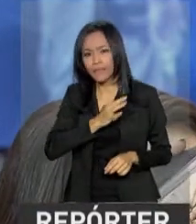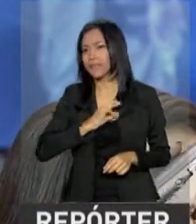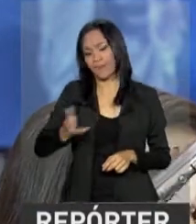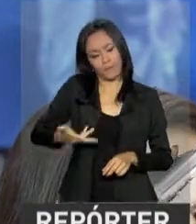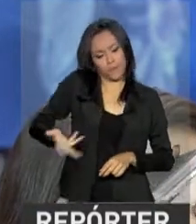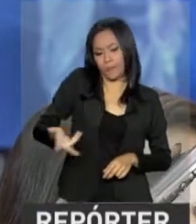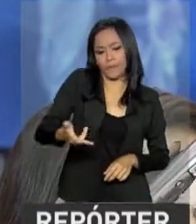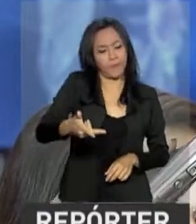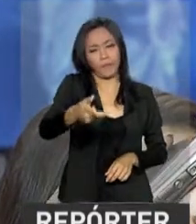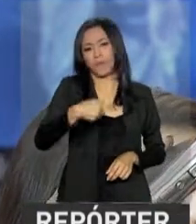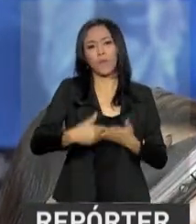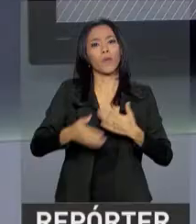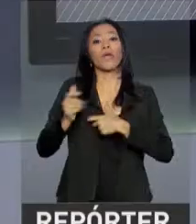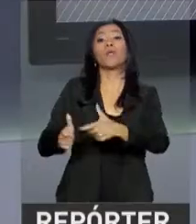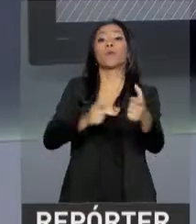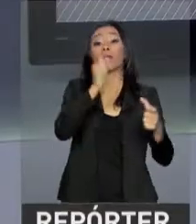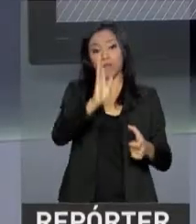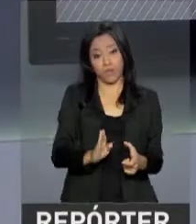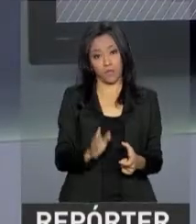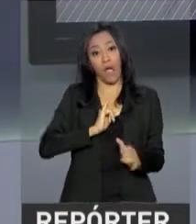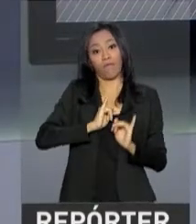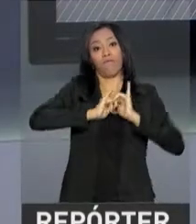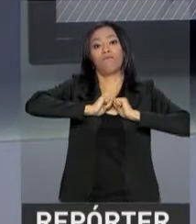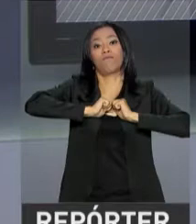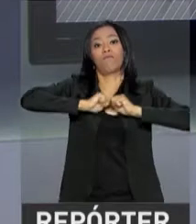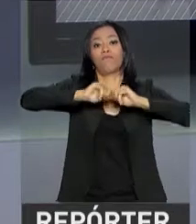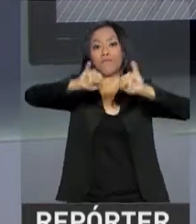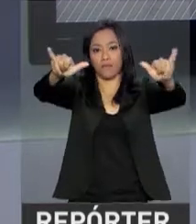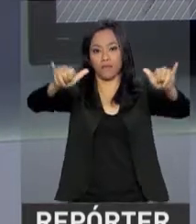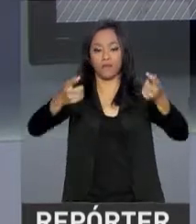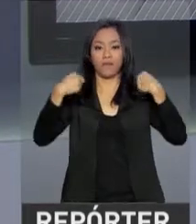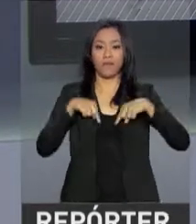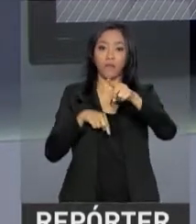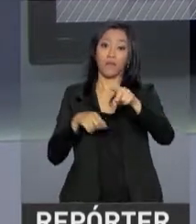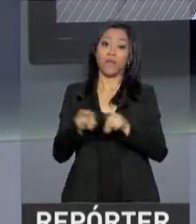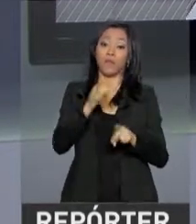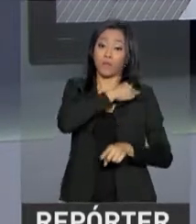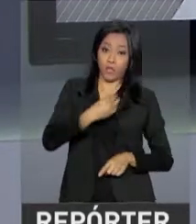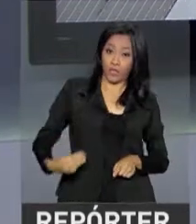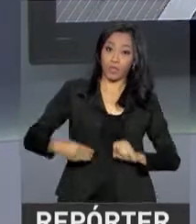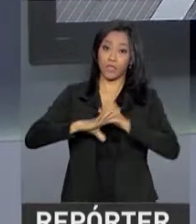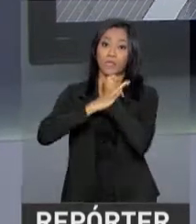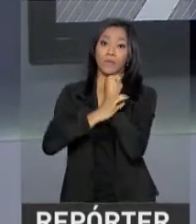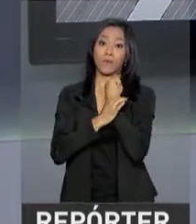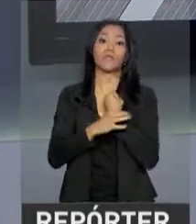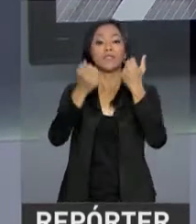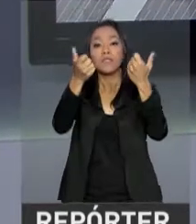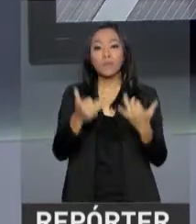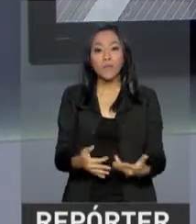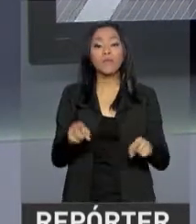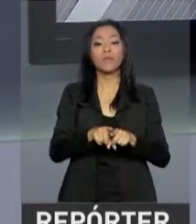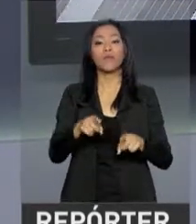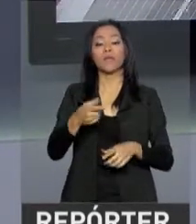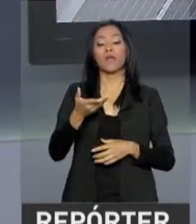e acionado em qualquer lugar do brasil o ministro extraordinário da segurança pública raul jungmann também comentou a intervenção federal no